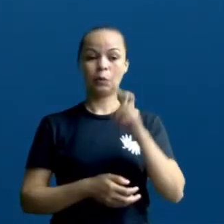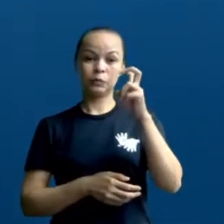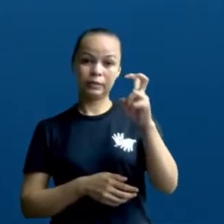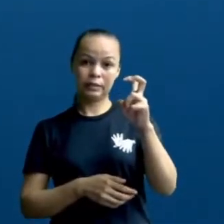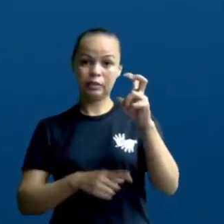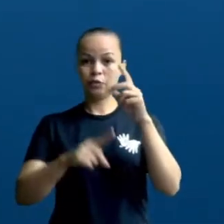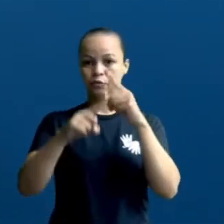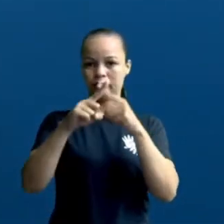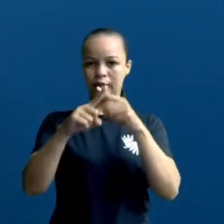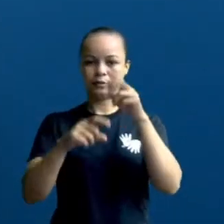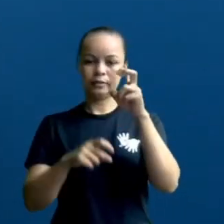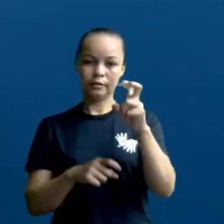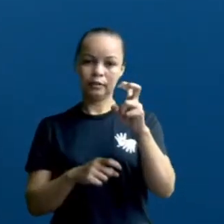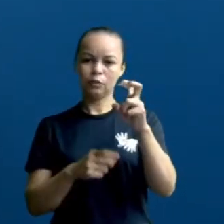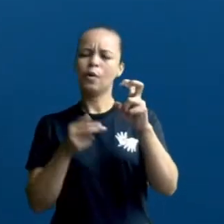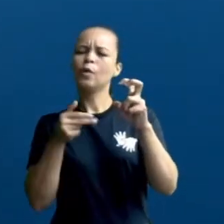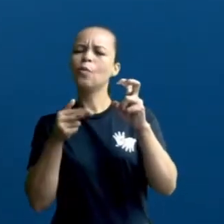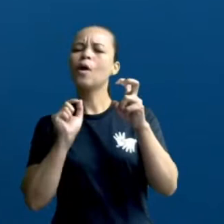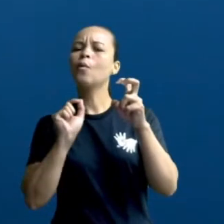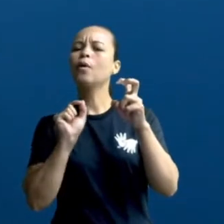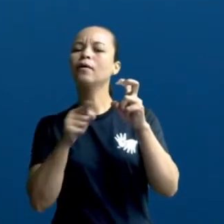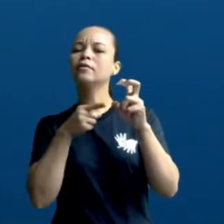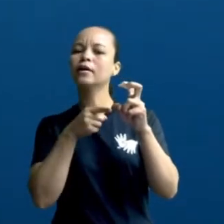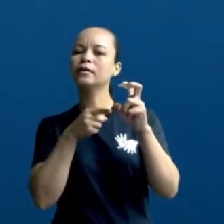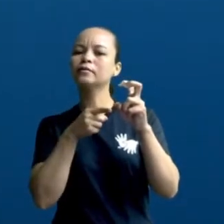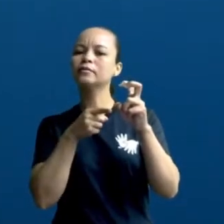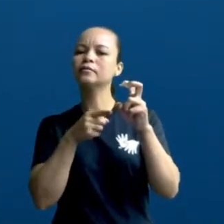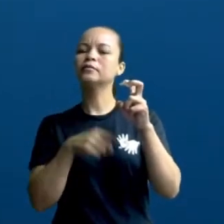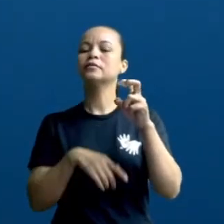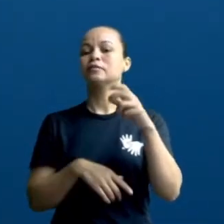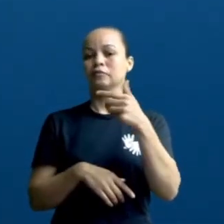5 vezes 5 é igual a